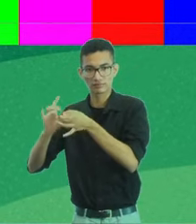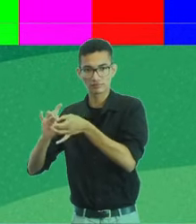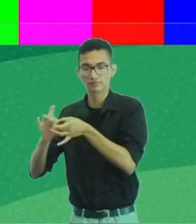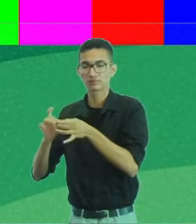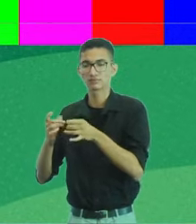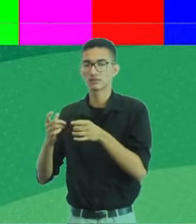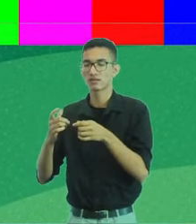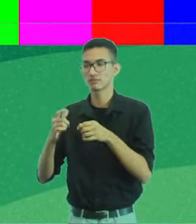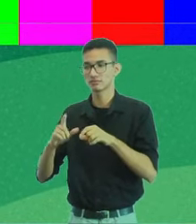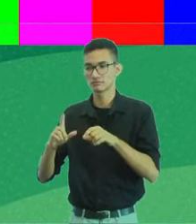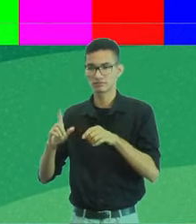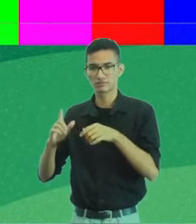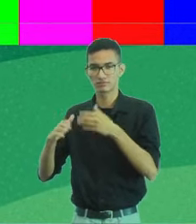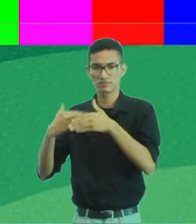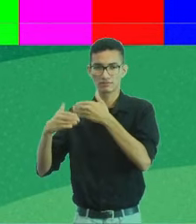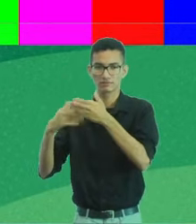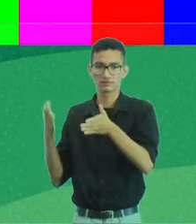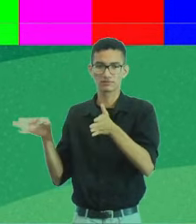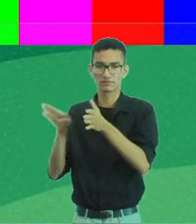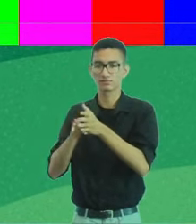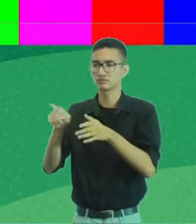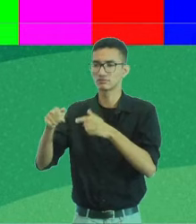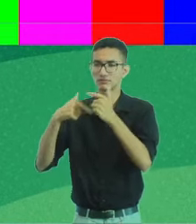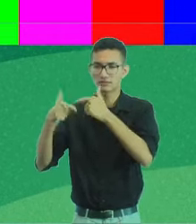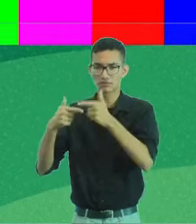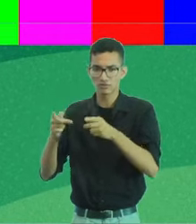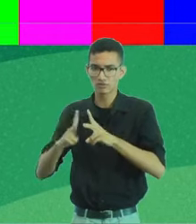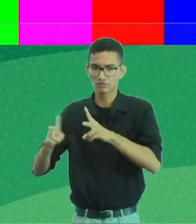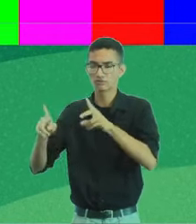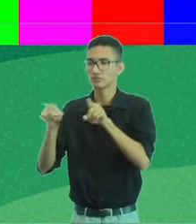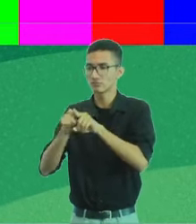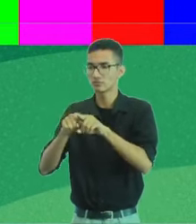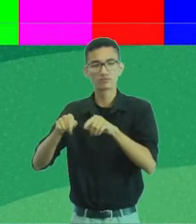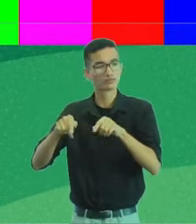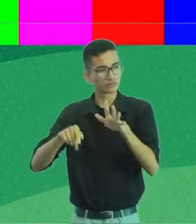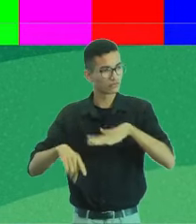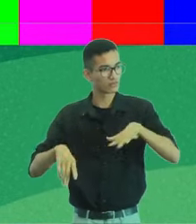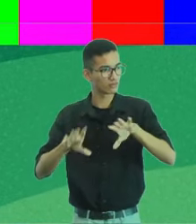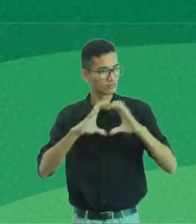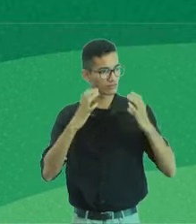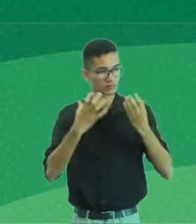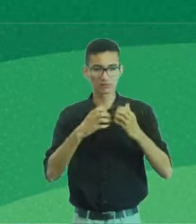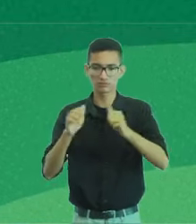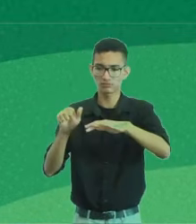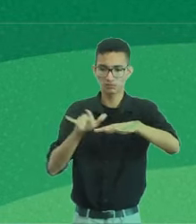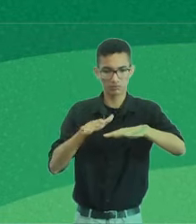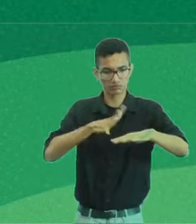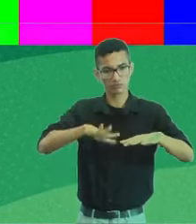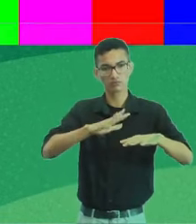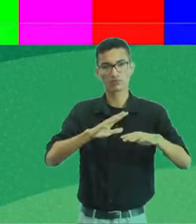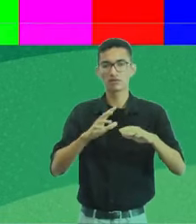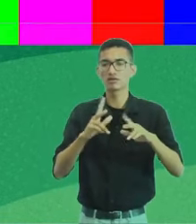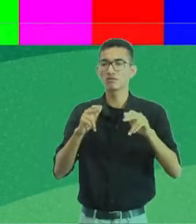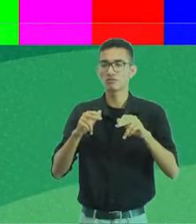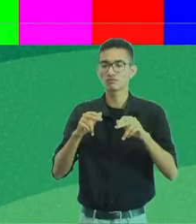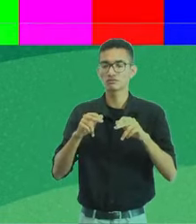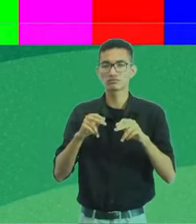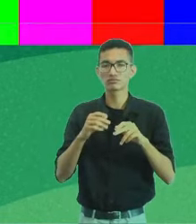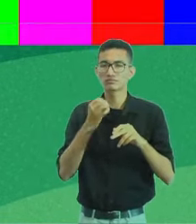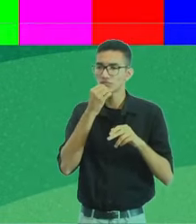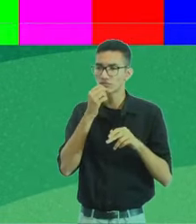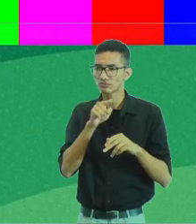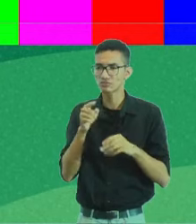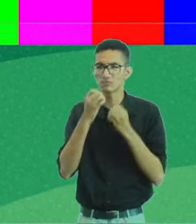a gente chegar lá e continua fazendo seu trabalho assim como todos vocês aqui que foram exemplos de tantas coisas boas